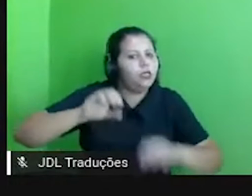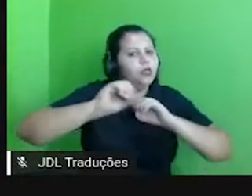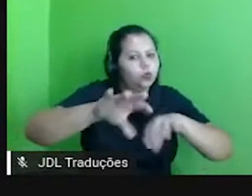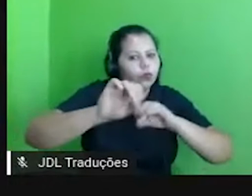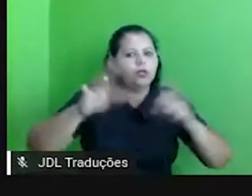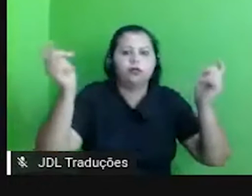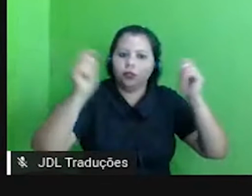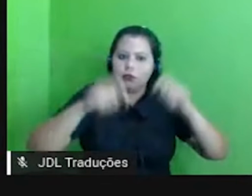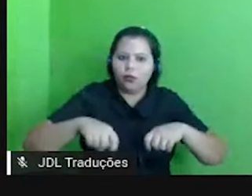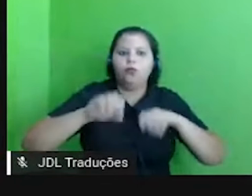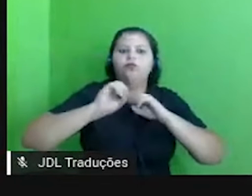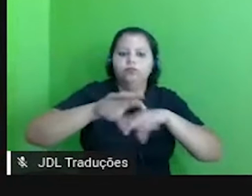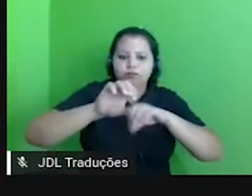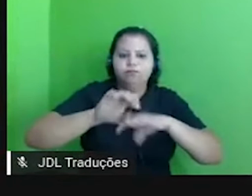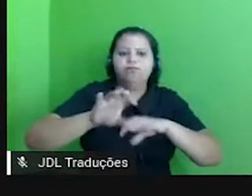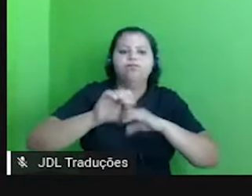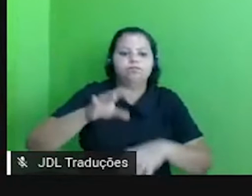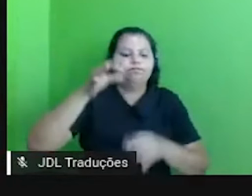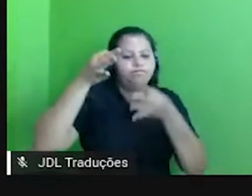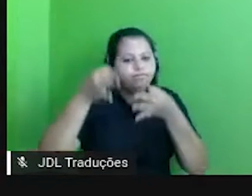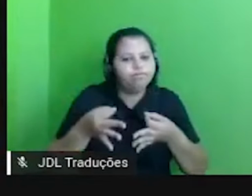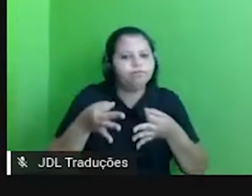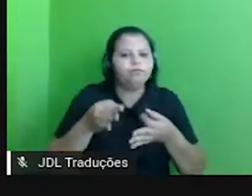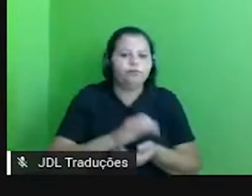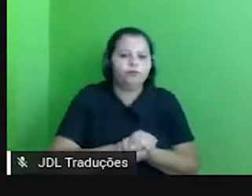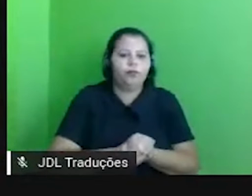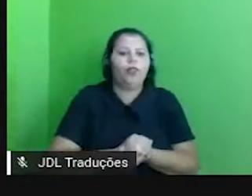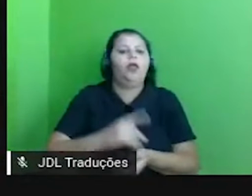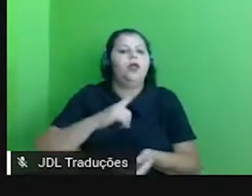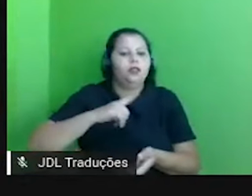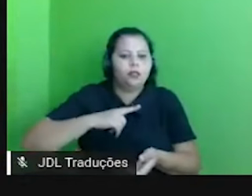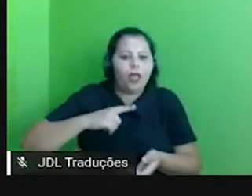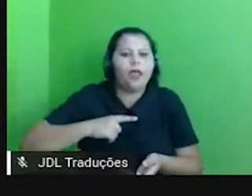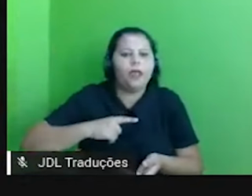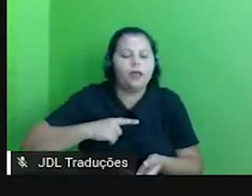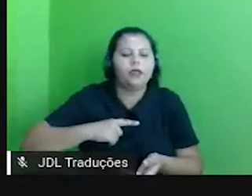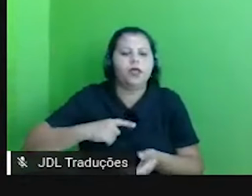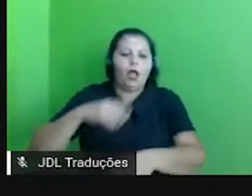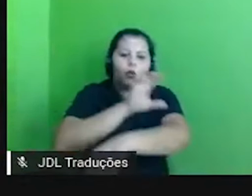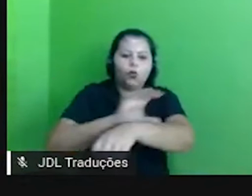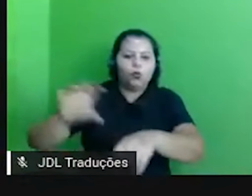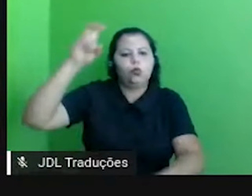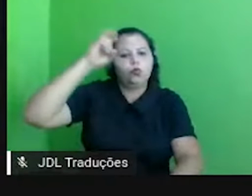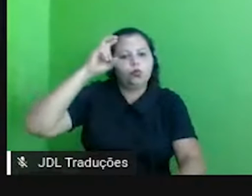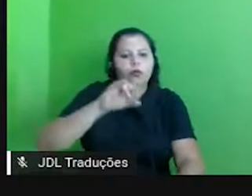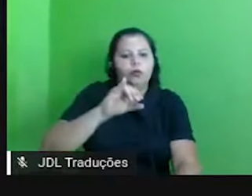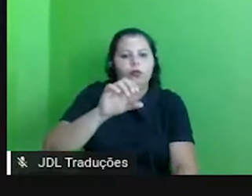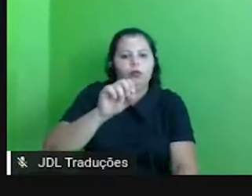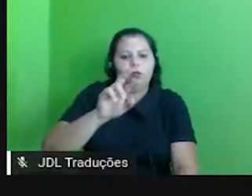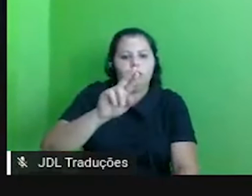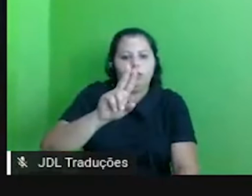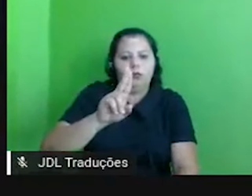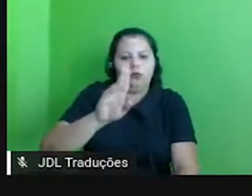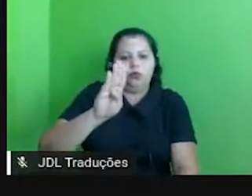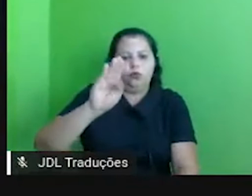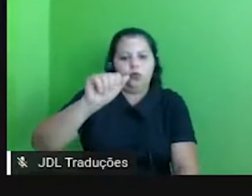dessa cultura e Urbana que vai dar origem às religiões como o Candomblé